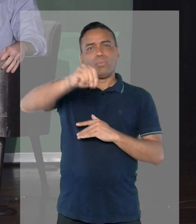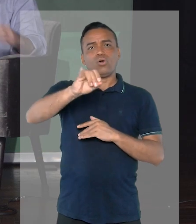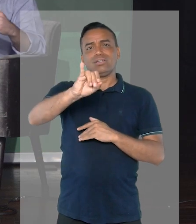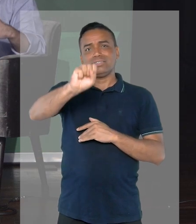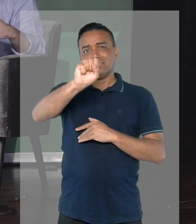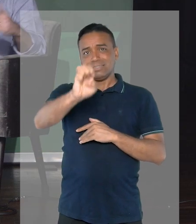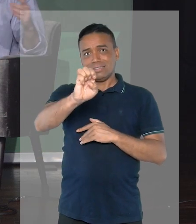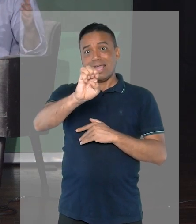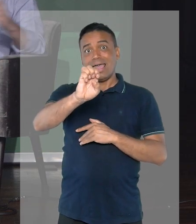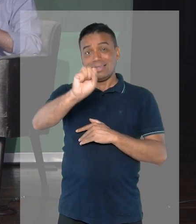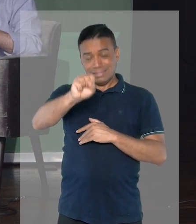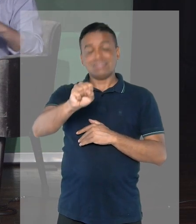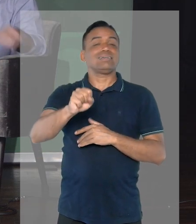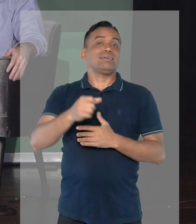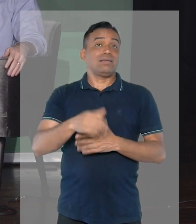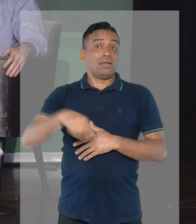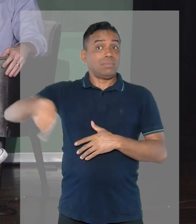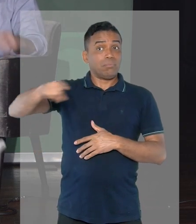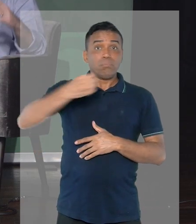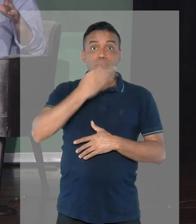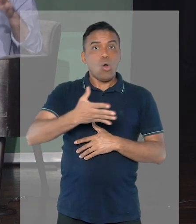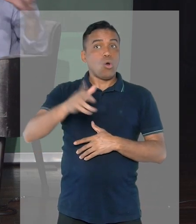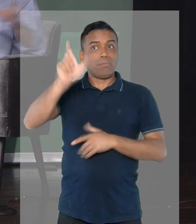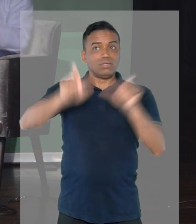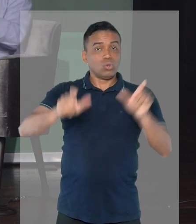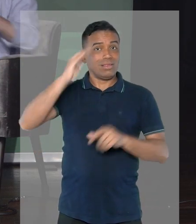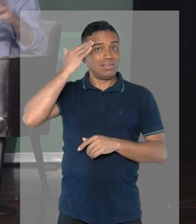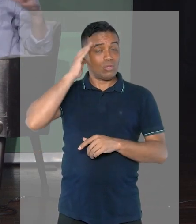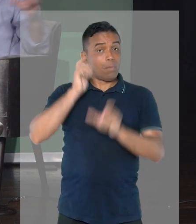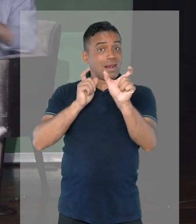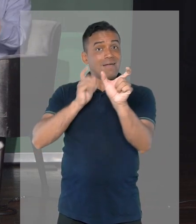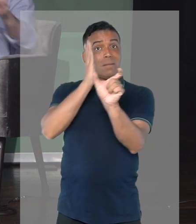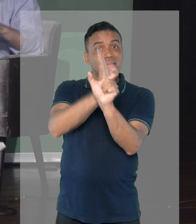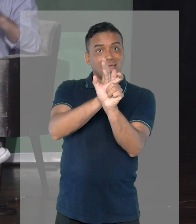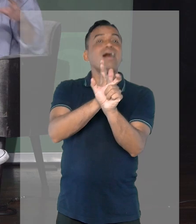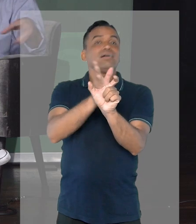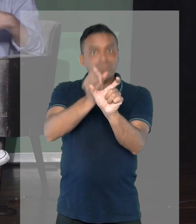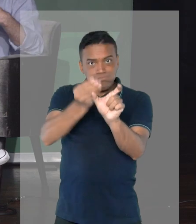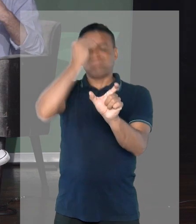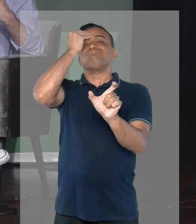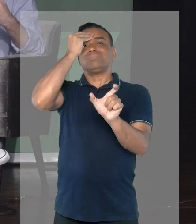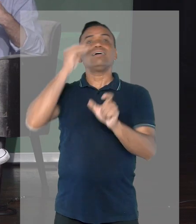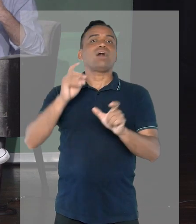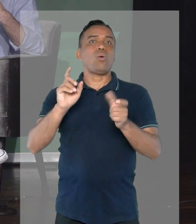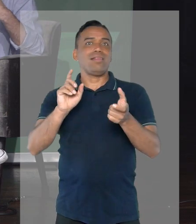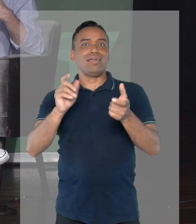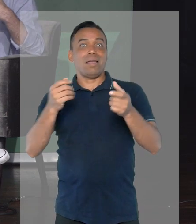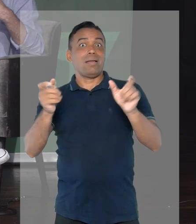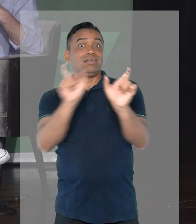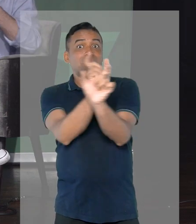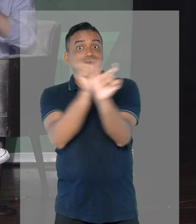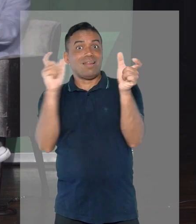para bom entendedor meia palavra raspa. Então o Leminski é isso. Assim, ele já faz o trocadilho de um jeito que consegue